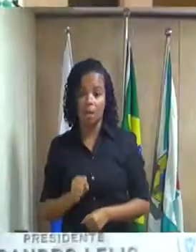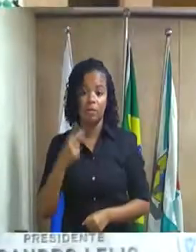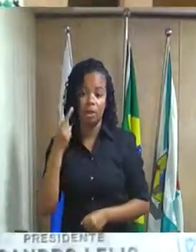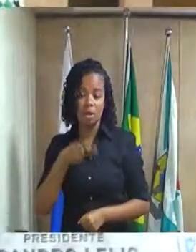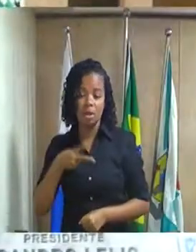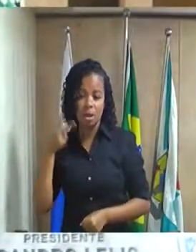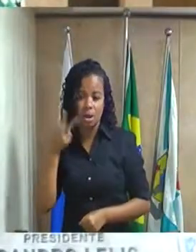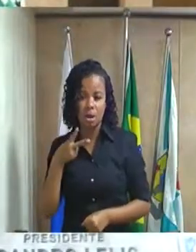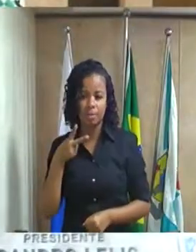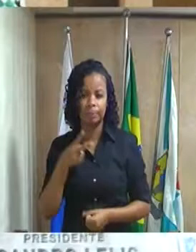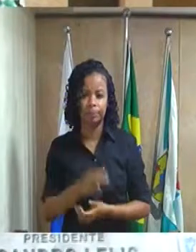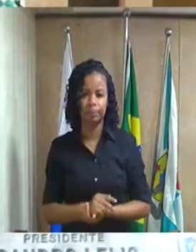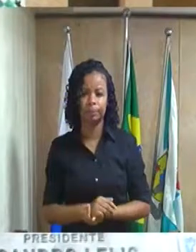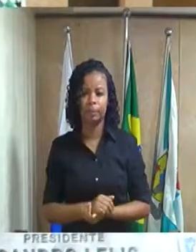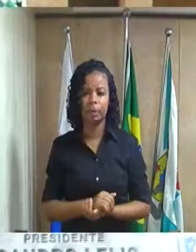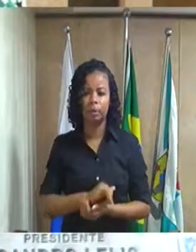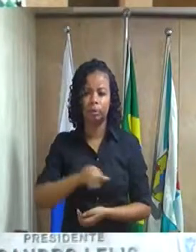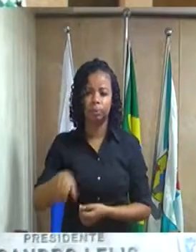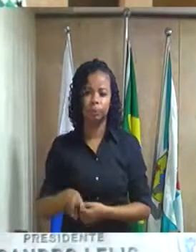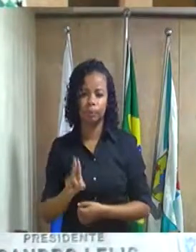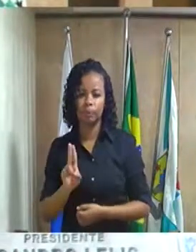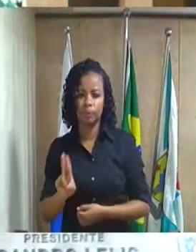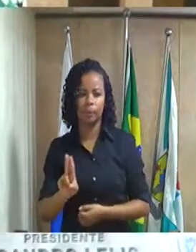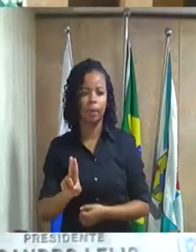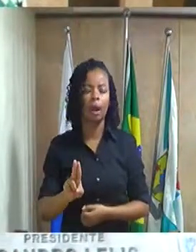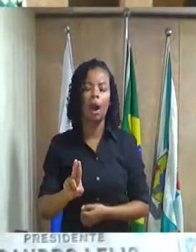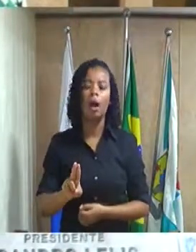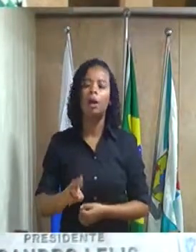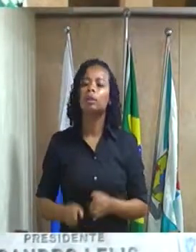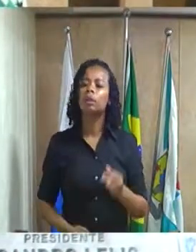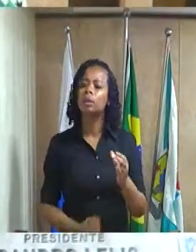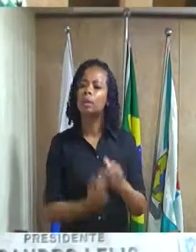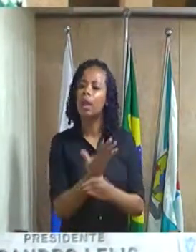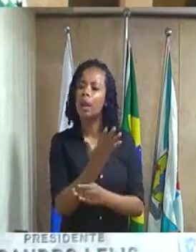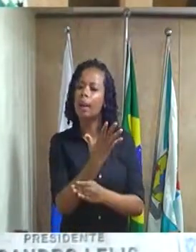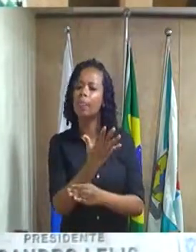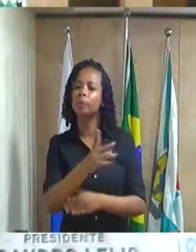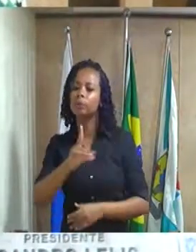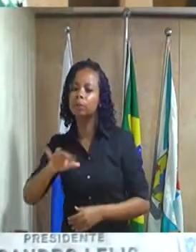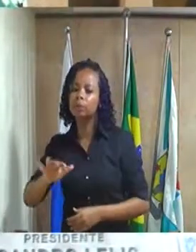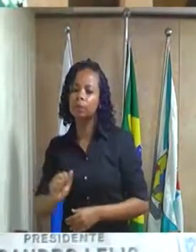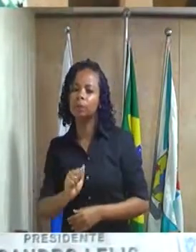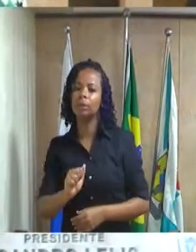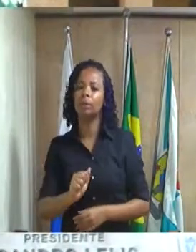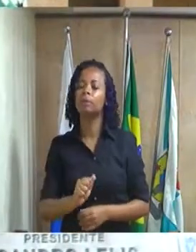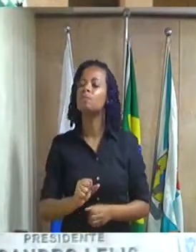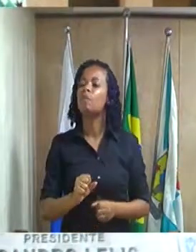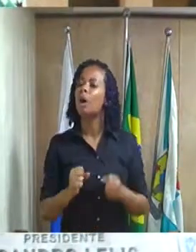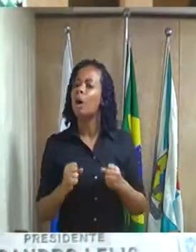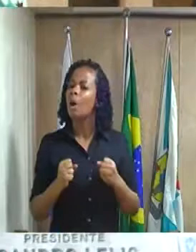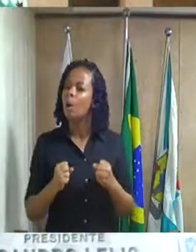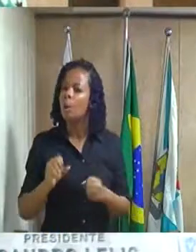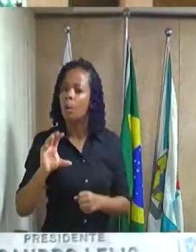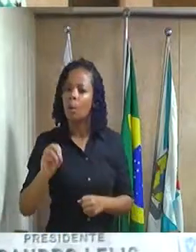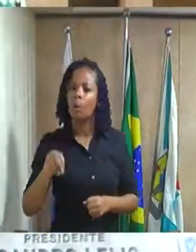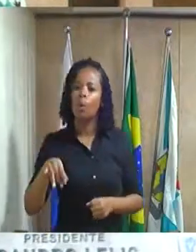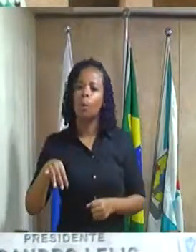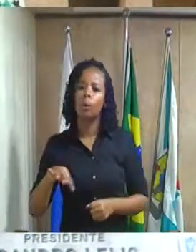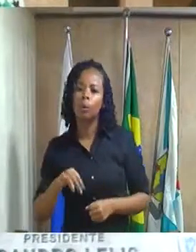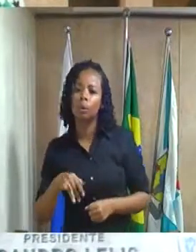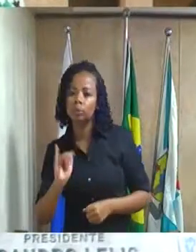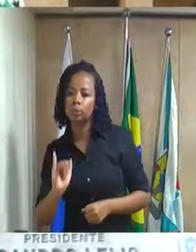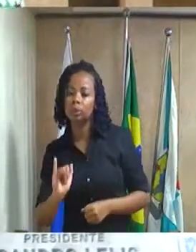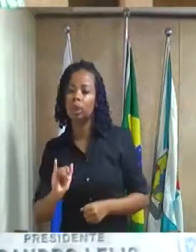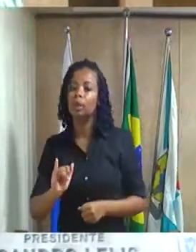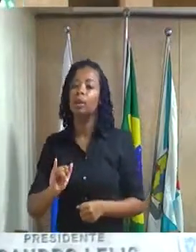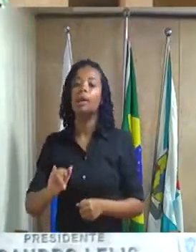vereador Júnior Wills criando e incluindo o dia do coach no calendário oficial do município de Duque